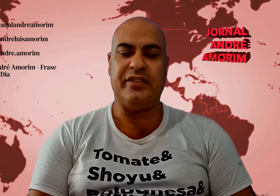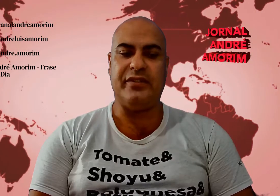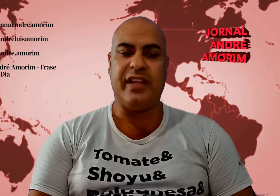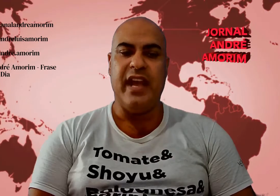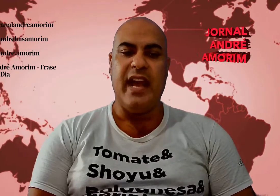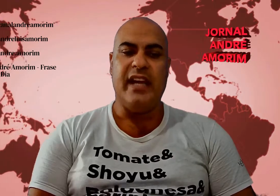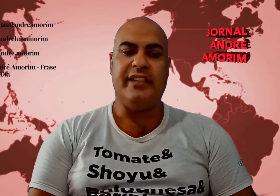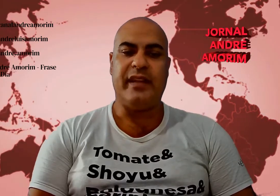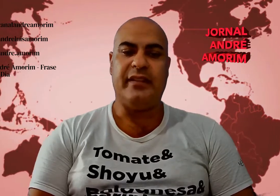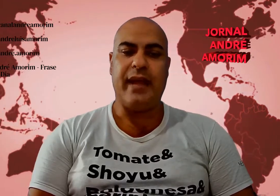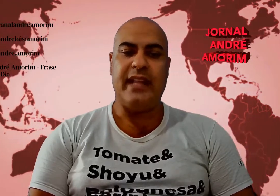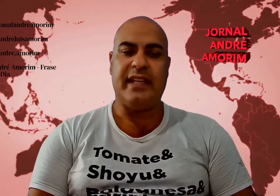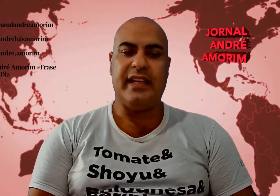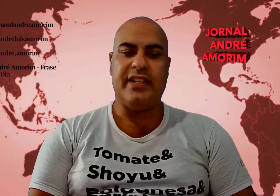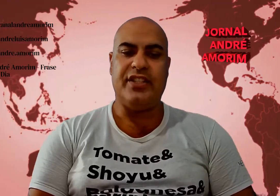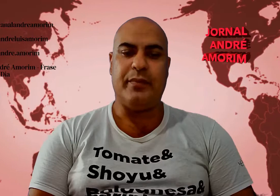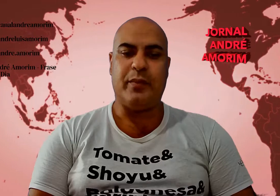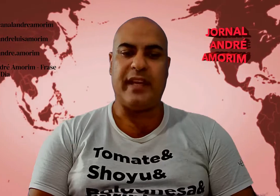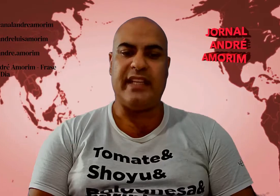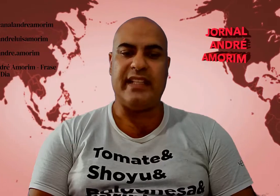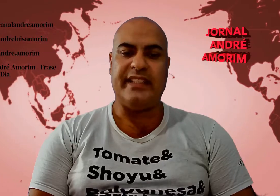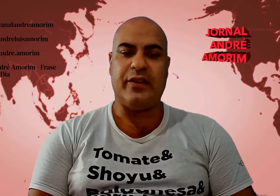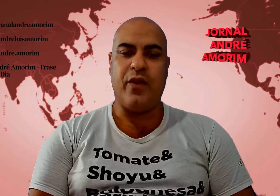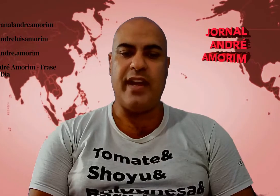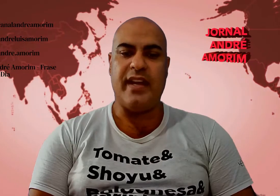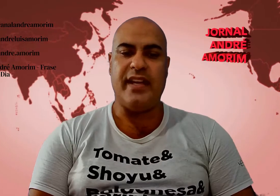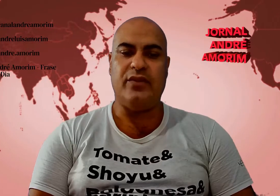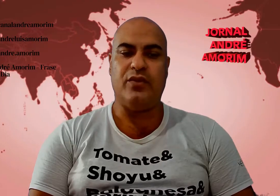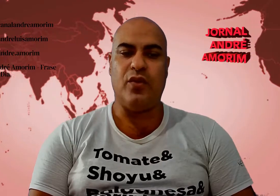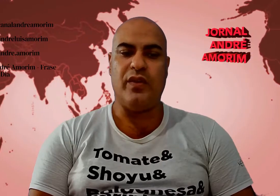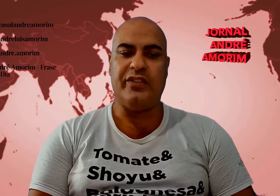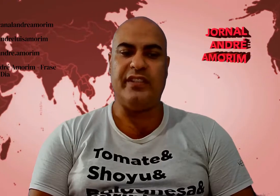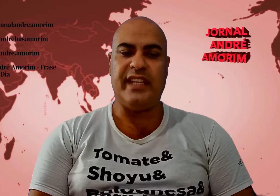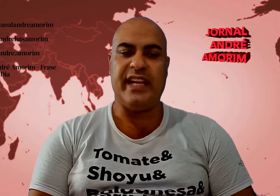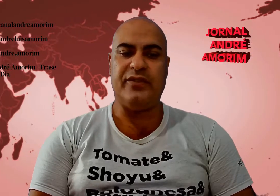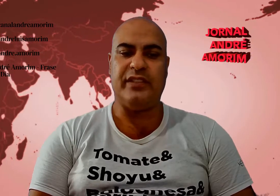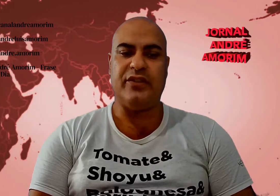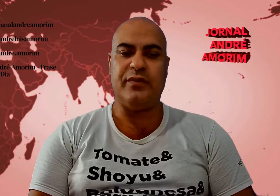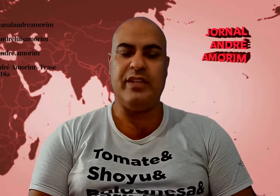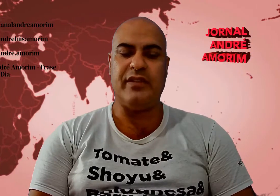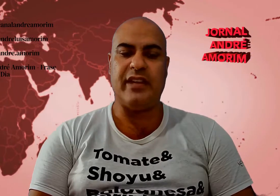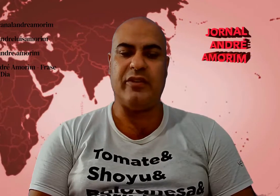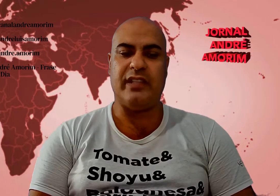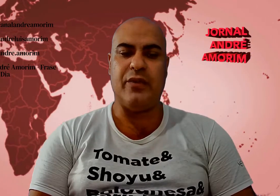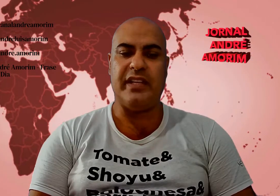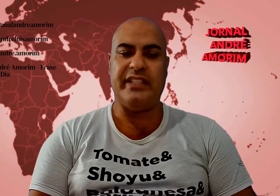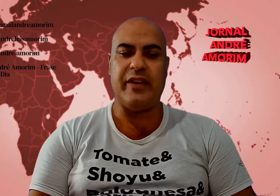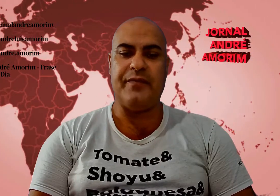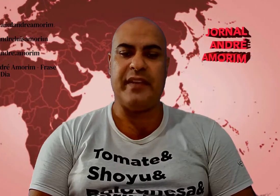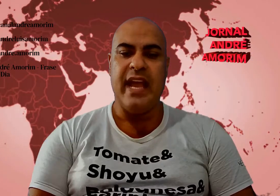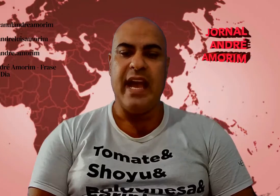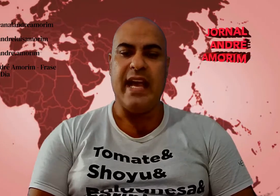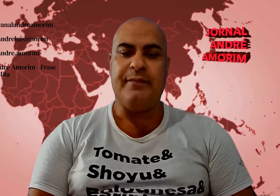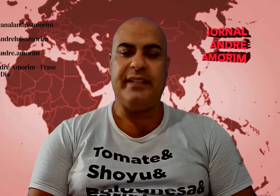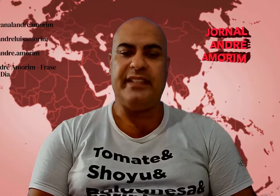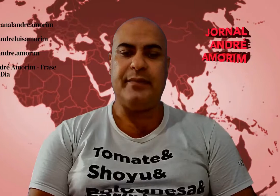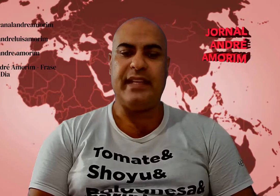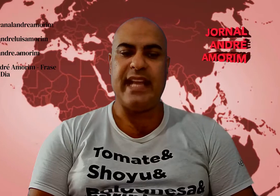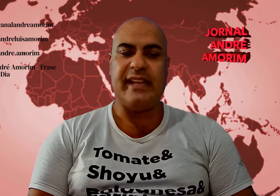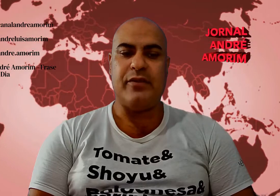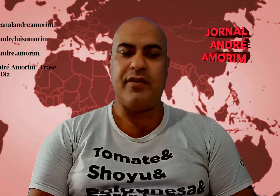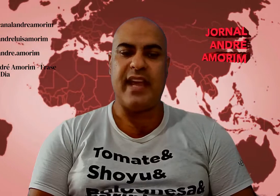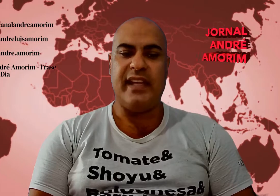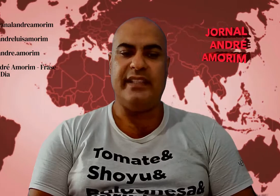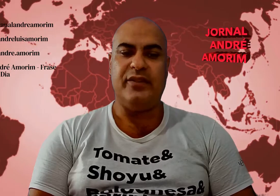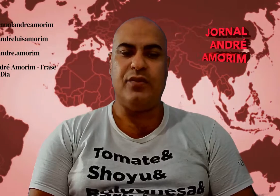dos Estados Unidos. A Smartmatic, antiga proprietária da Sequoia, entrou com ações legais contra a Dominion na ocasião. A empresa